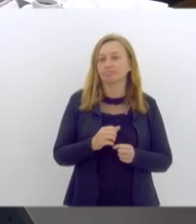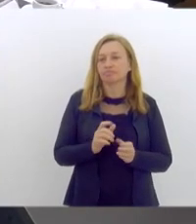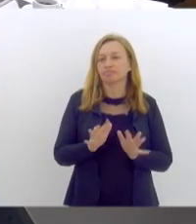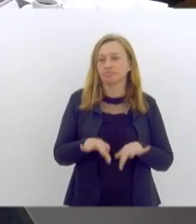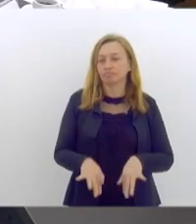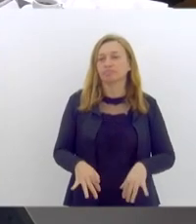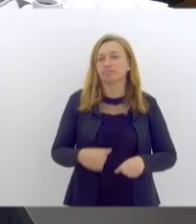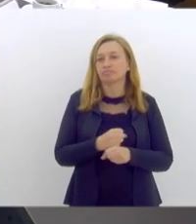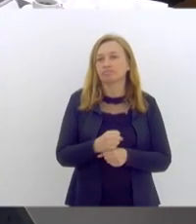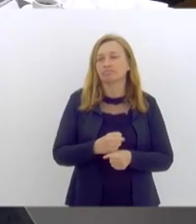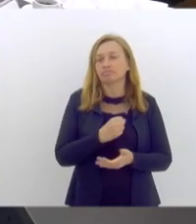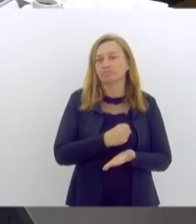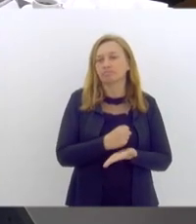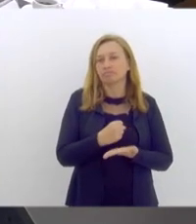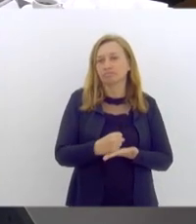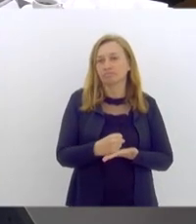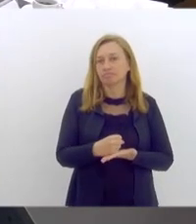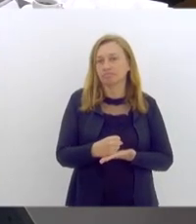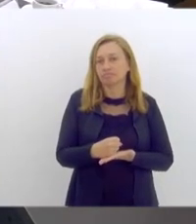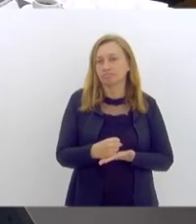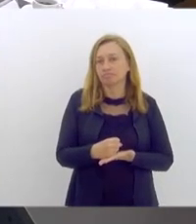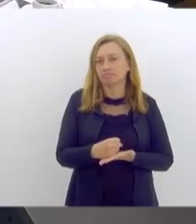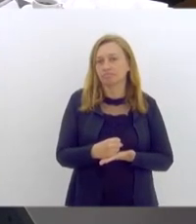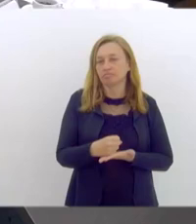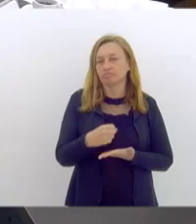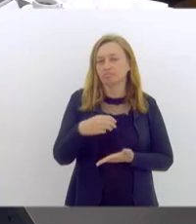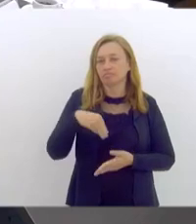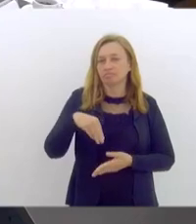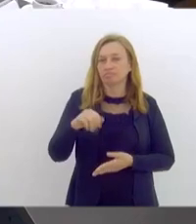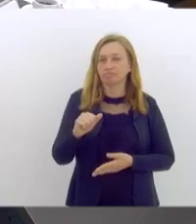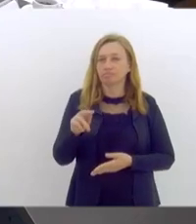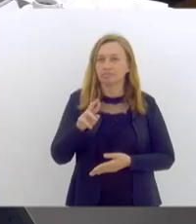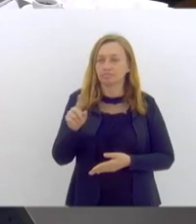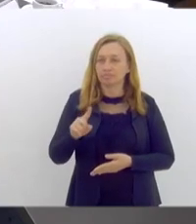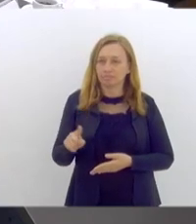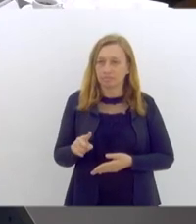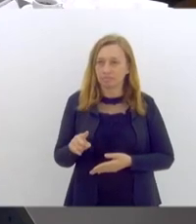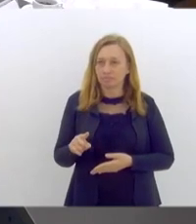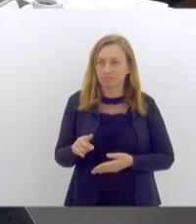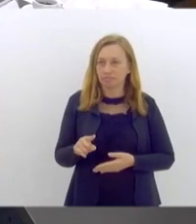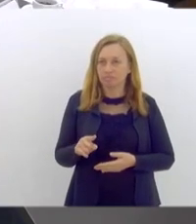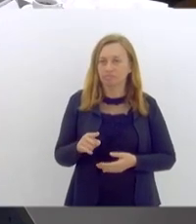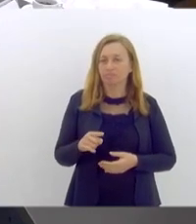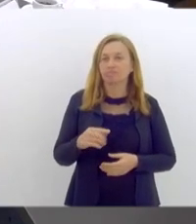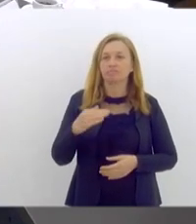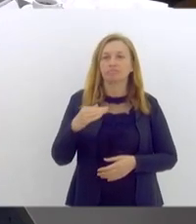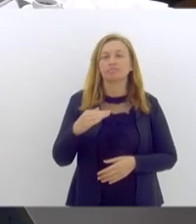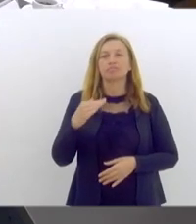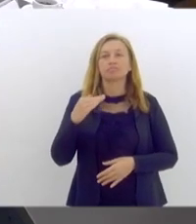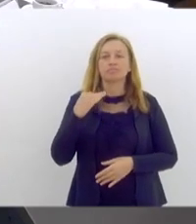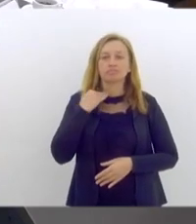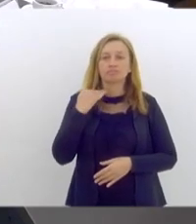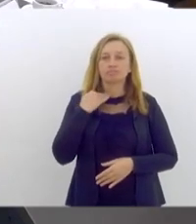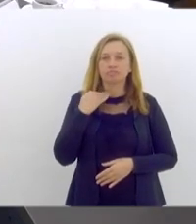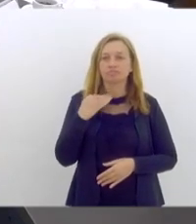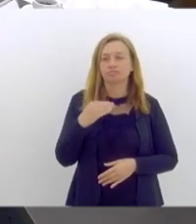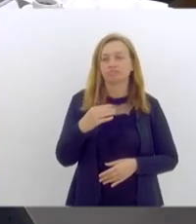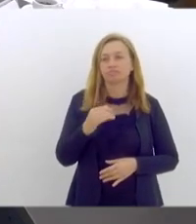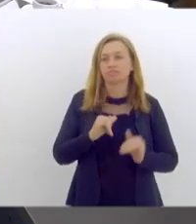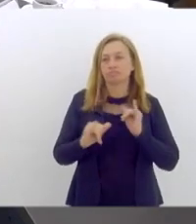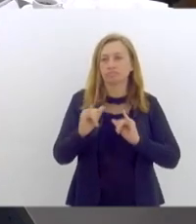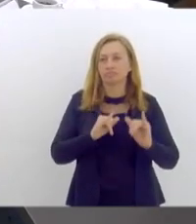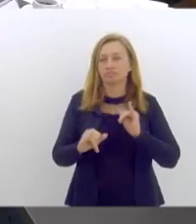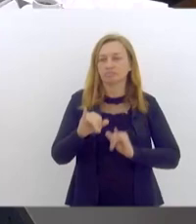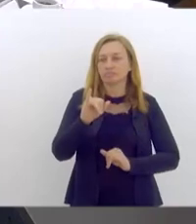a contratação da Matriz resumo do produto e o banco de dados do IBGE com a Celso das